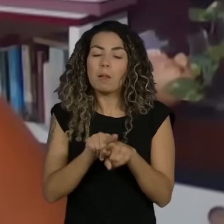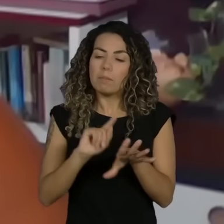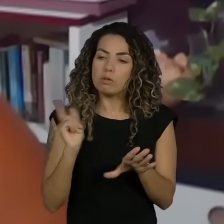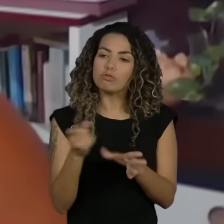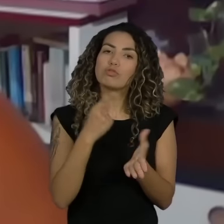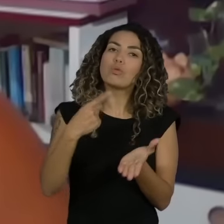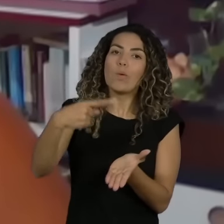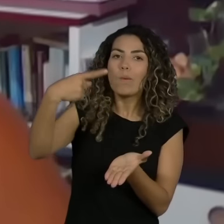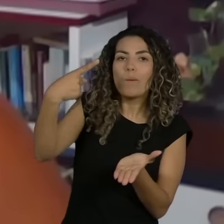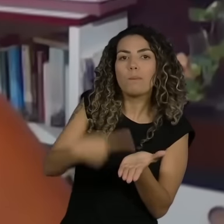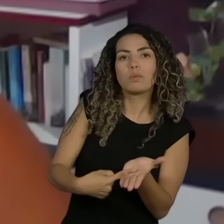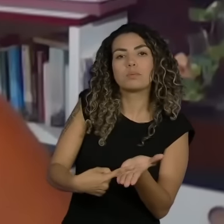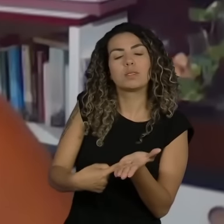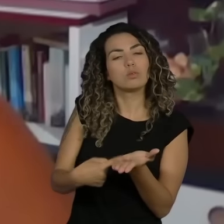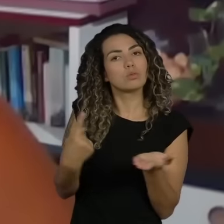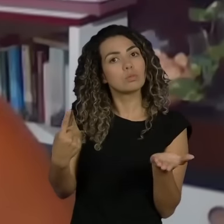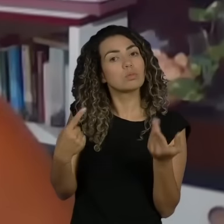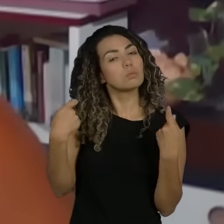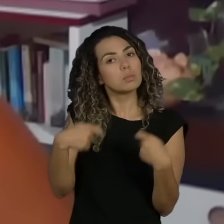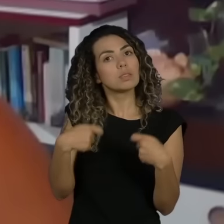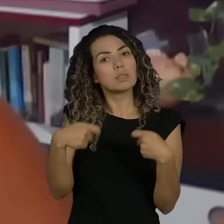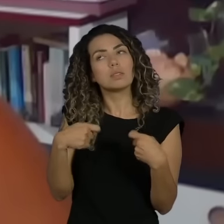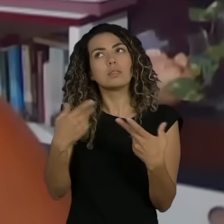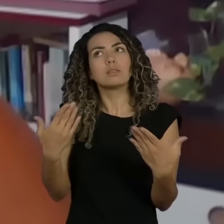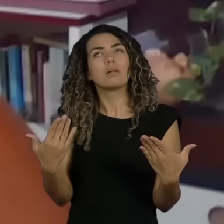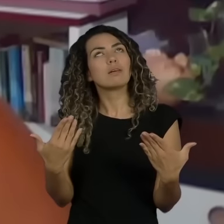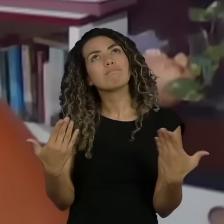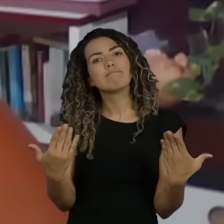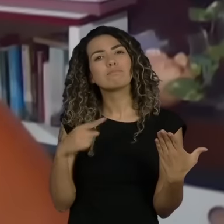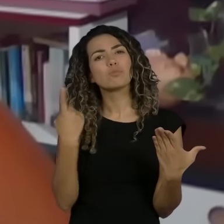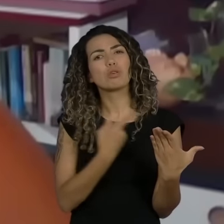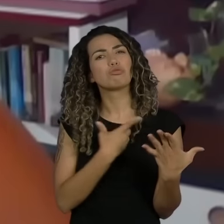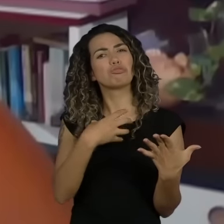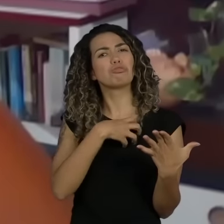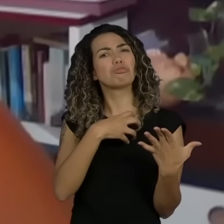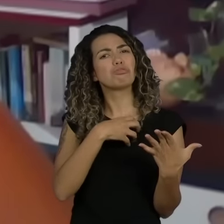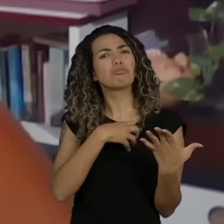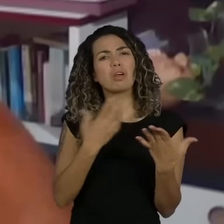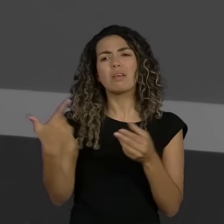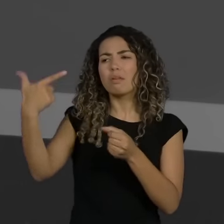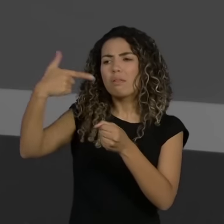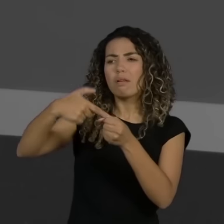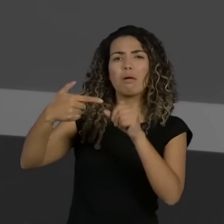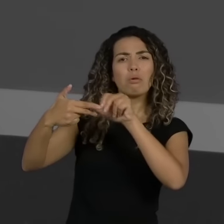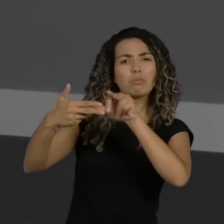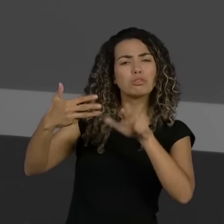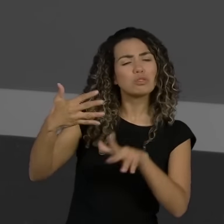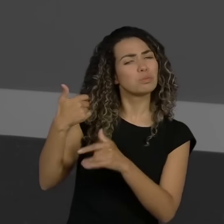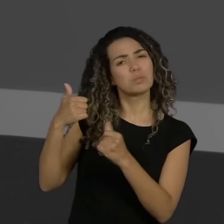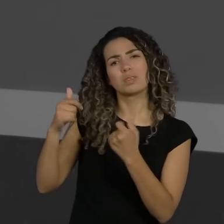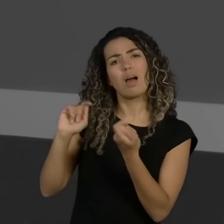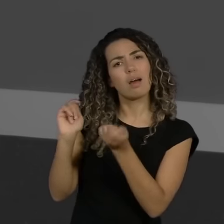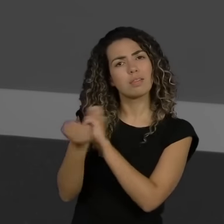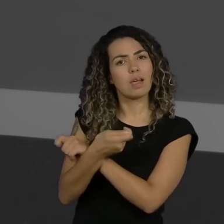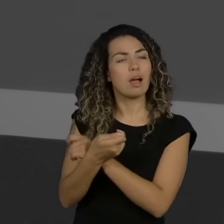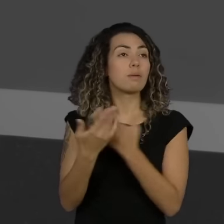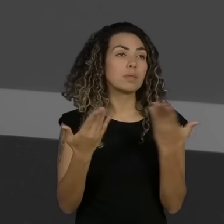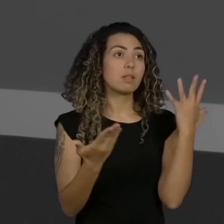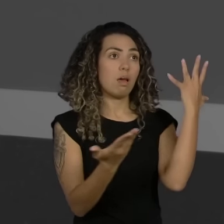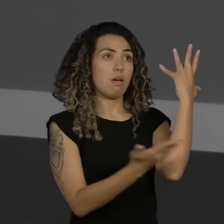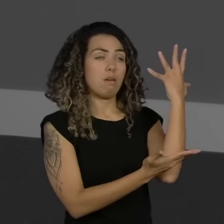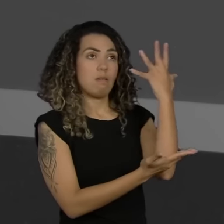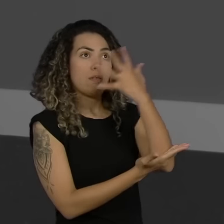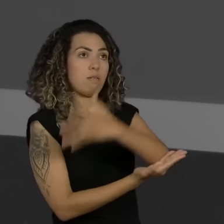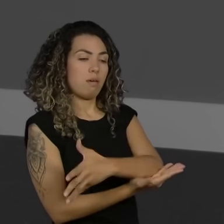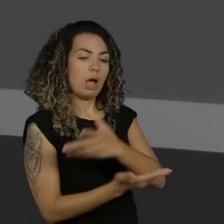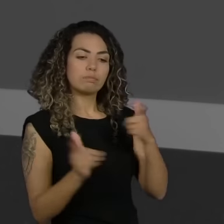em mudar a forma como a gente vem queimando combustíveis fósseis, né? Desmatamento zero é um compromisso do